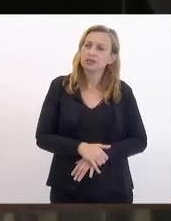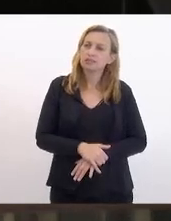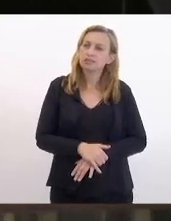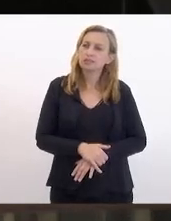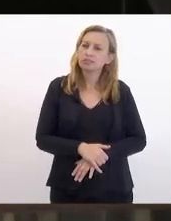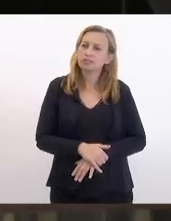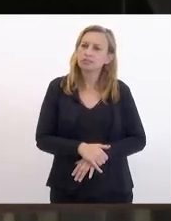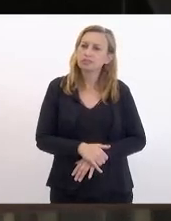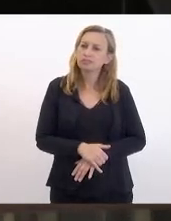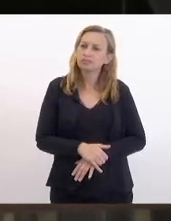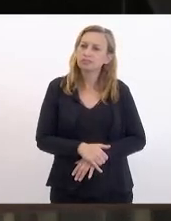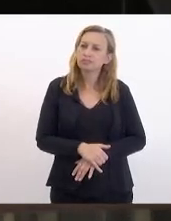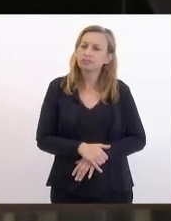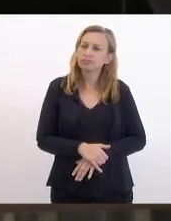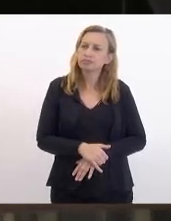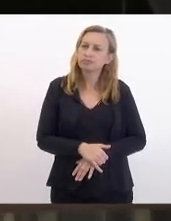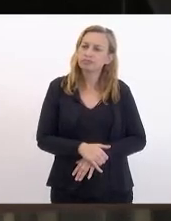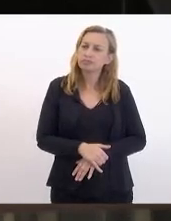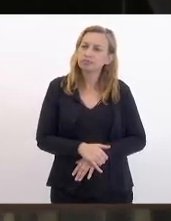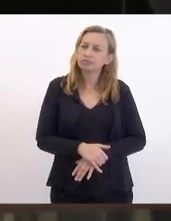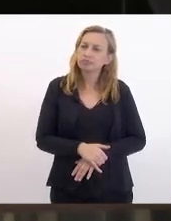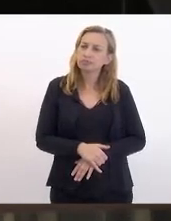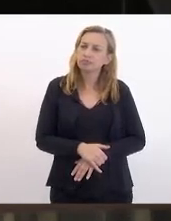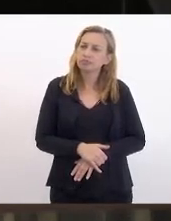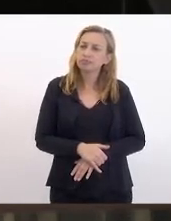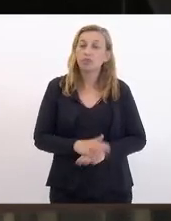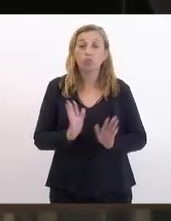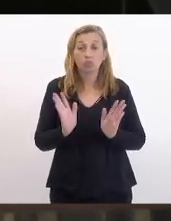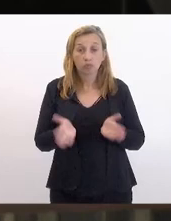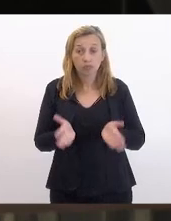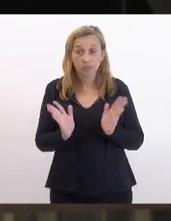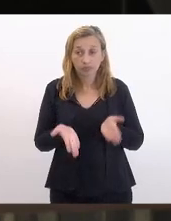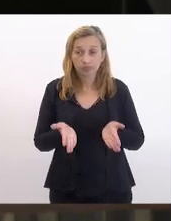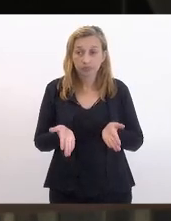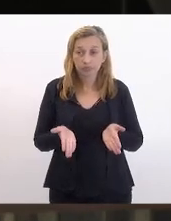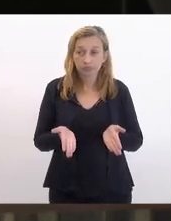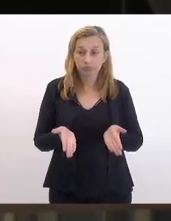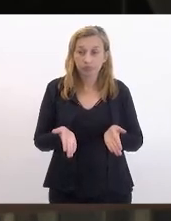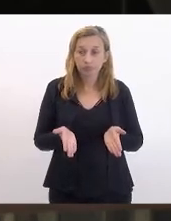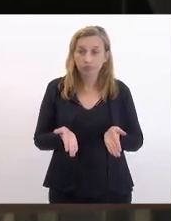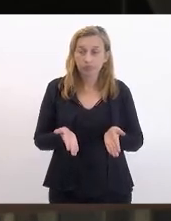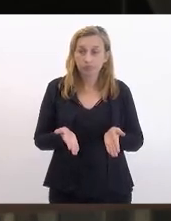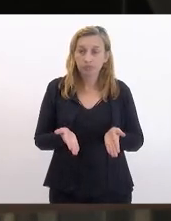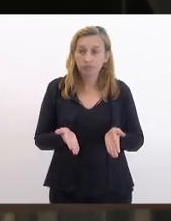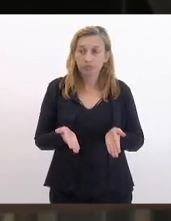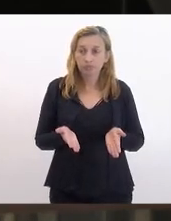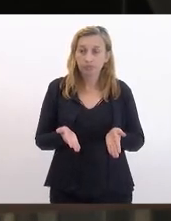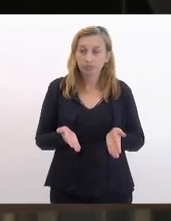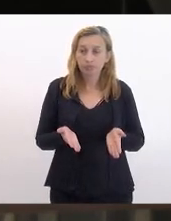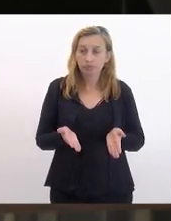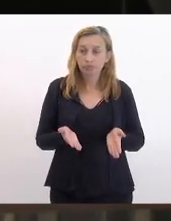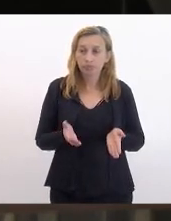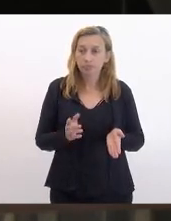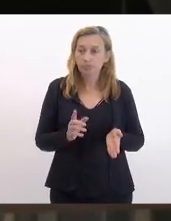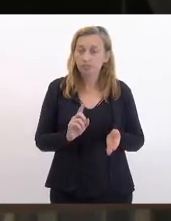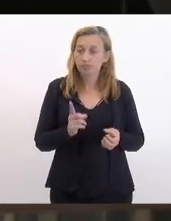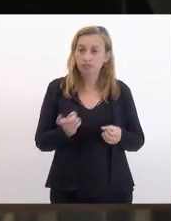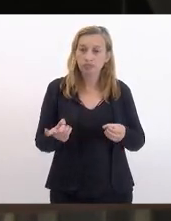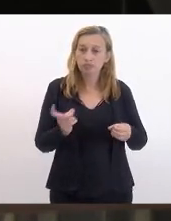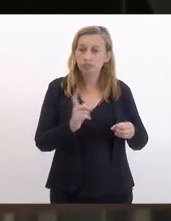O que foi absolvido e hoje no voltam para suas funções